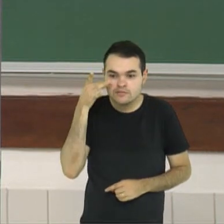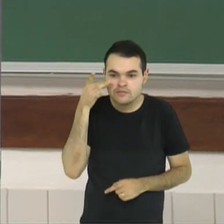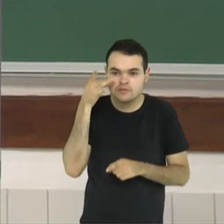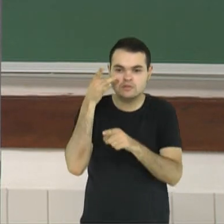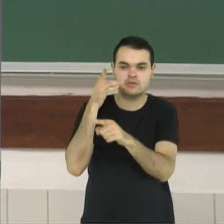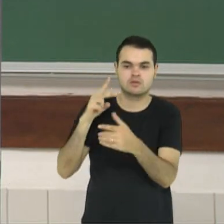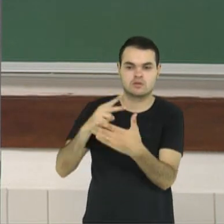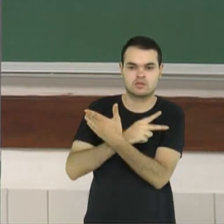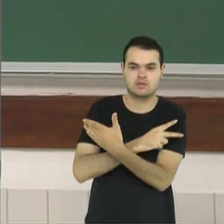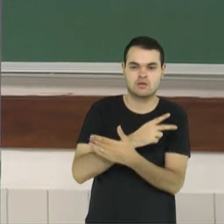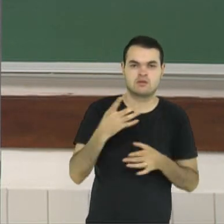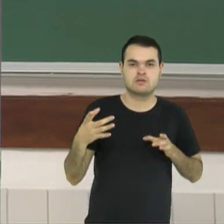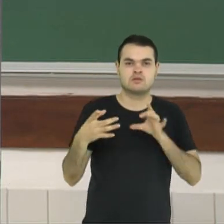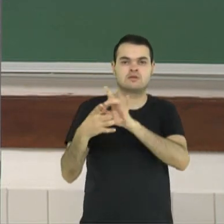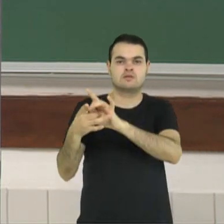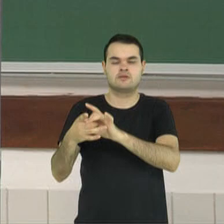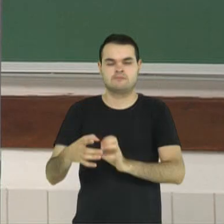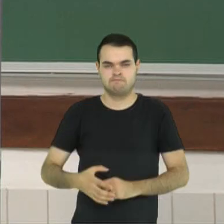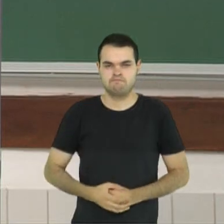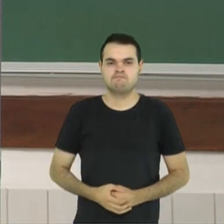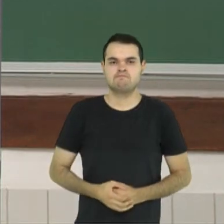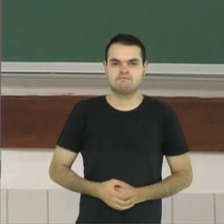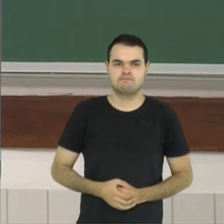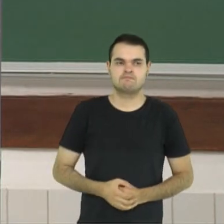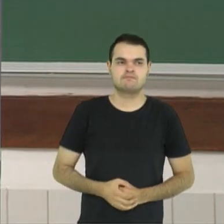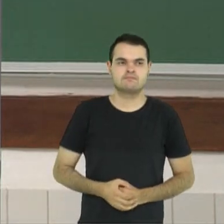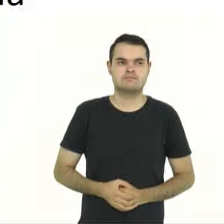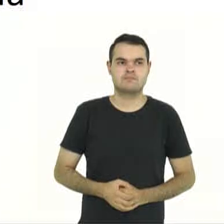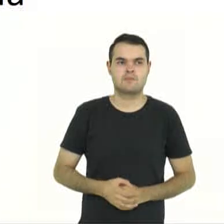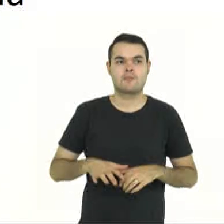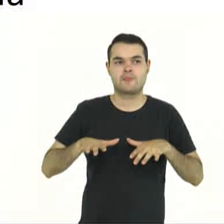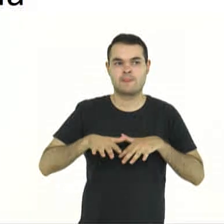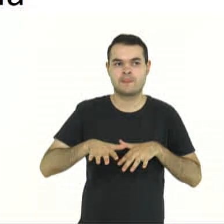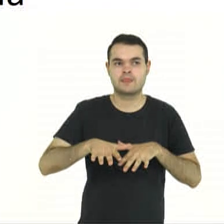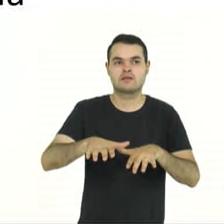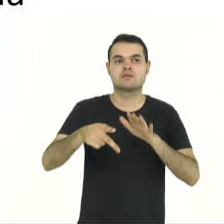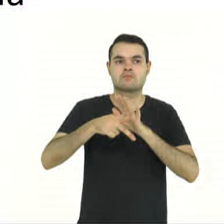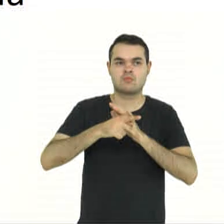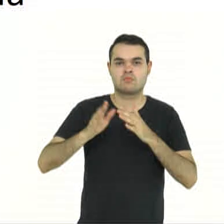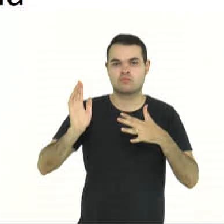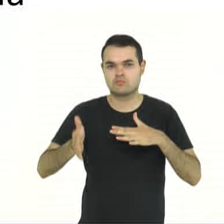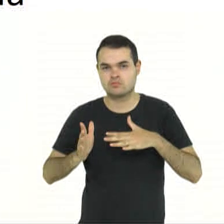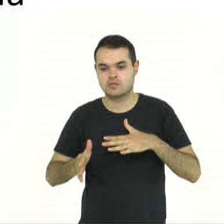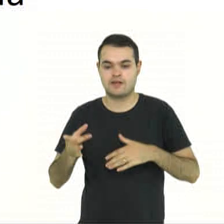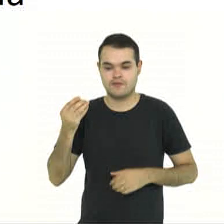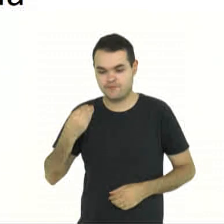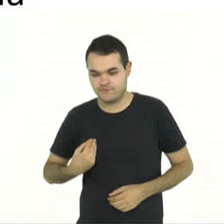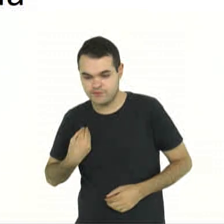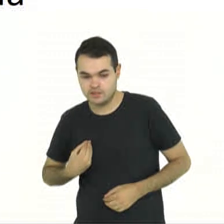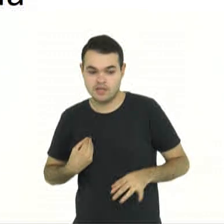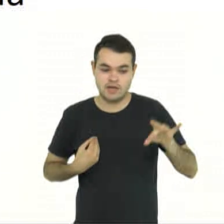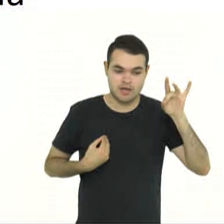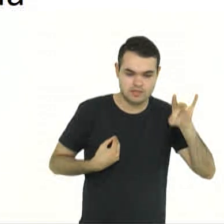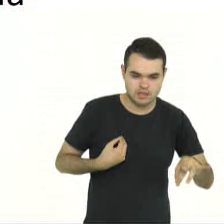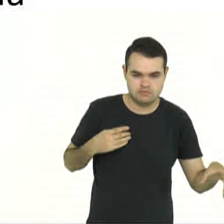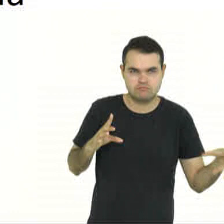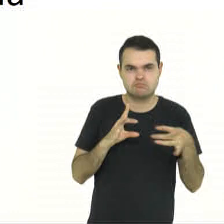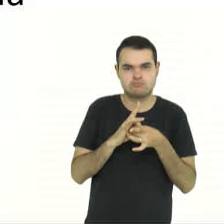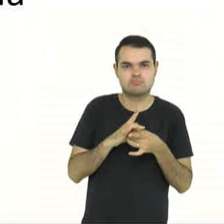que está acontecendo. Essa é a grande sacada. O movimento contemporâneo é uma ponta entre a vida e a arte, a realidade, o mundo em que vivemos.